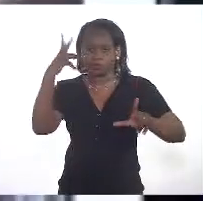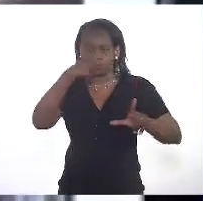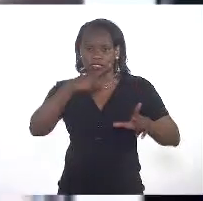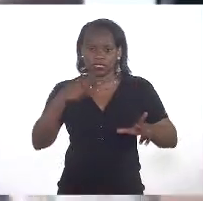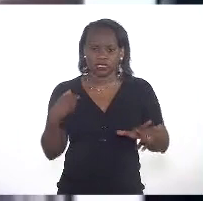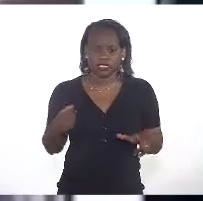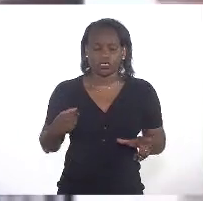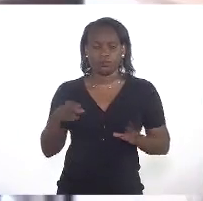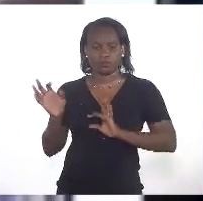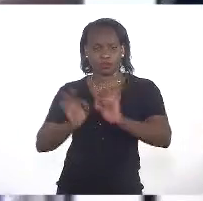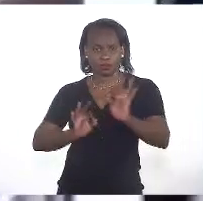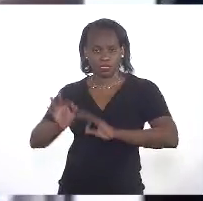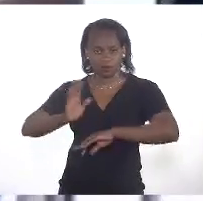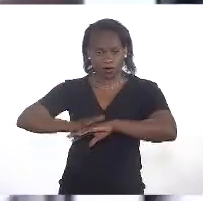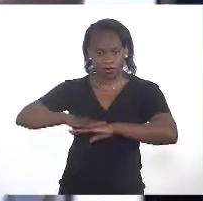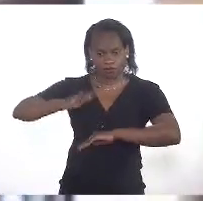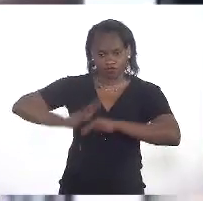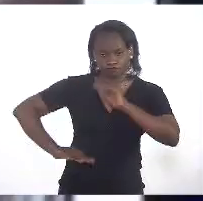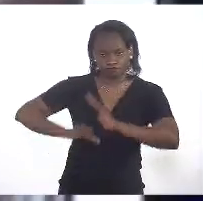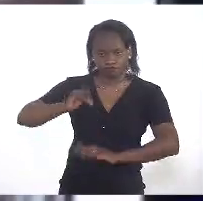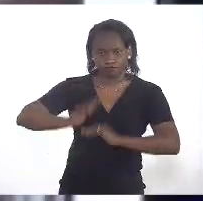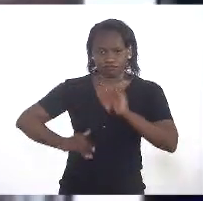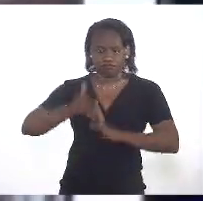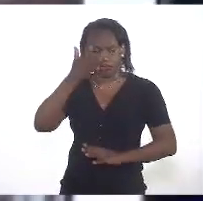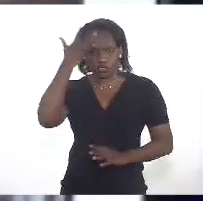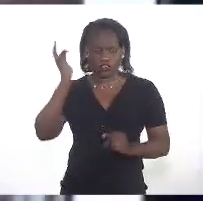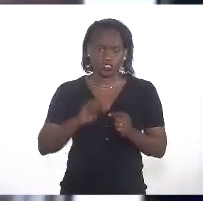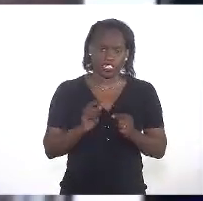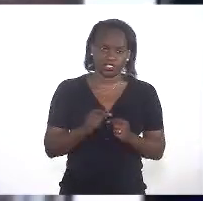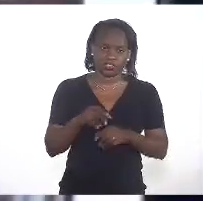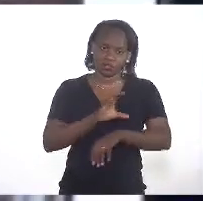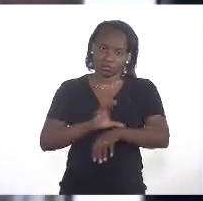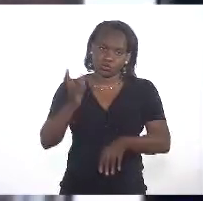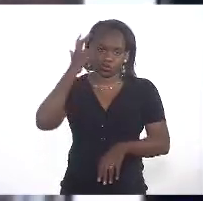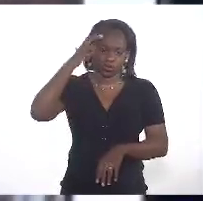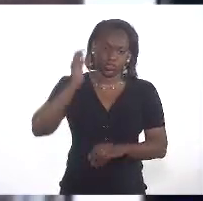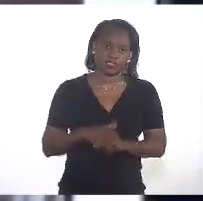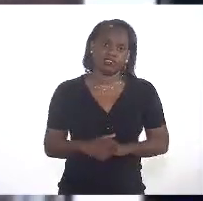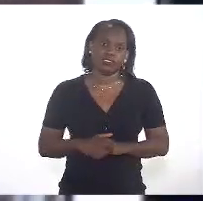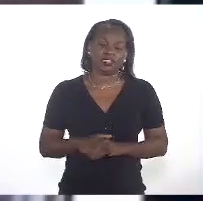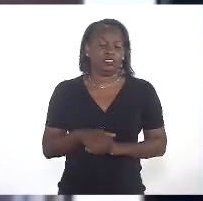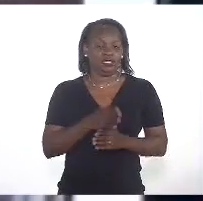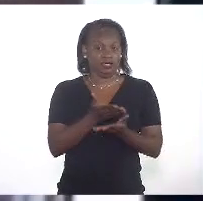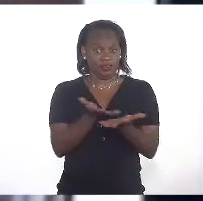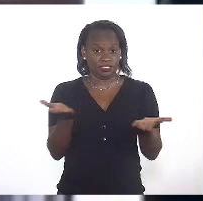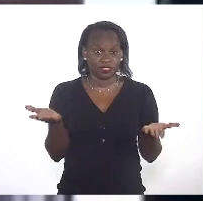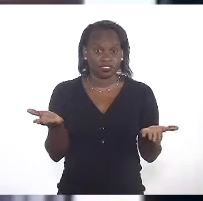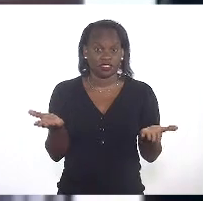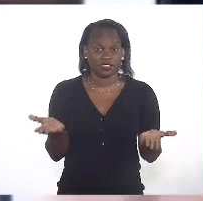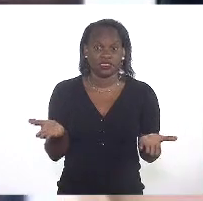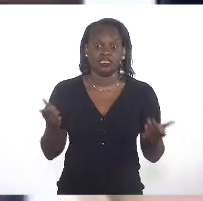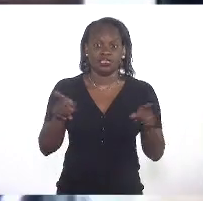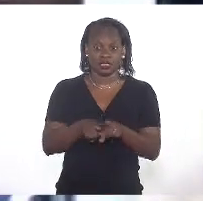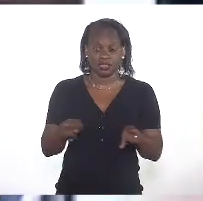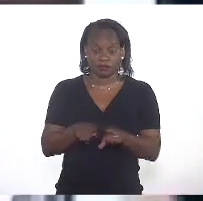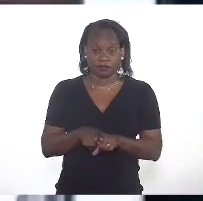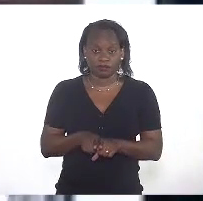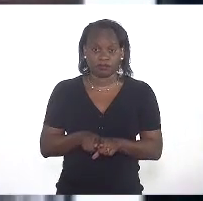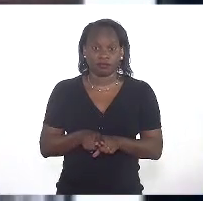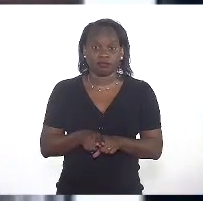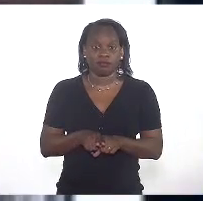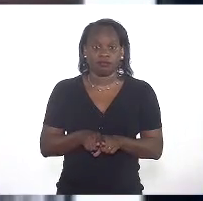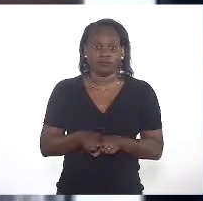belezas produzidas por aqueles que são os fazedores de cultura. Isto daí, inclusive,